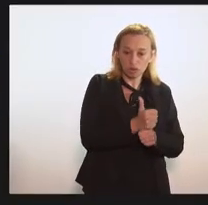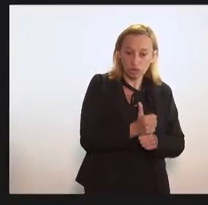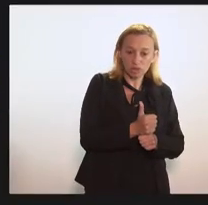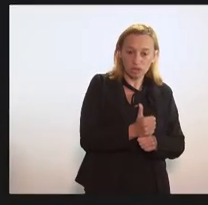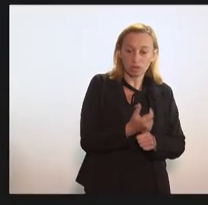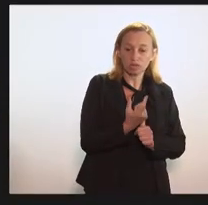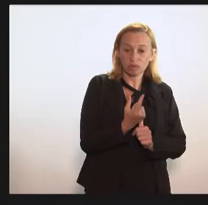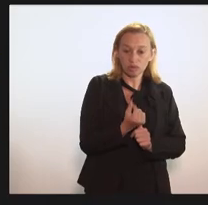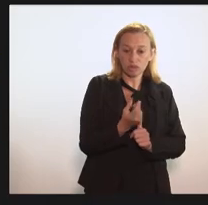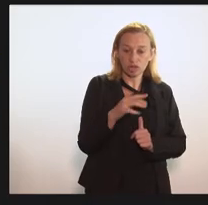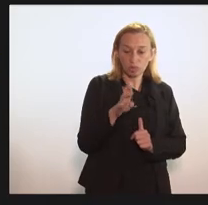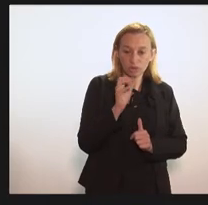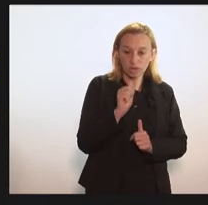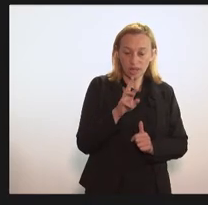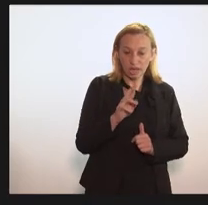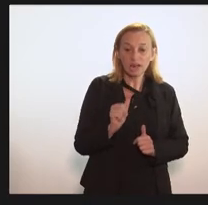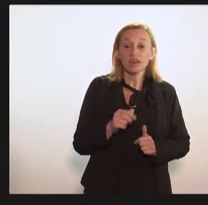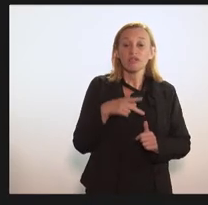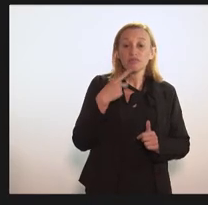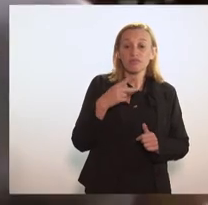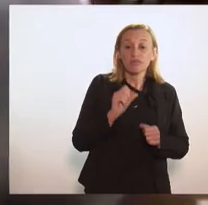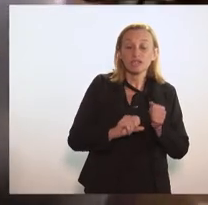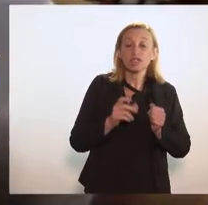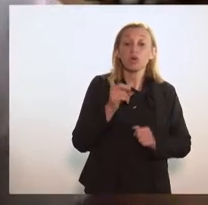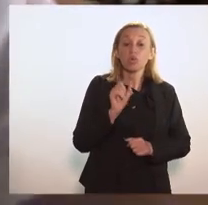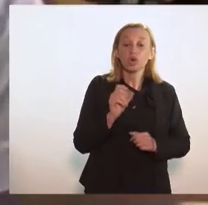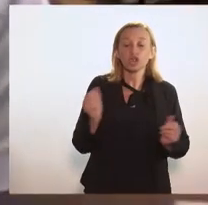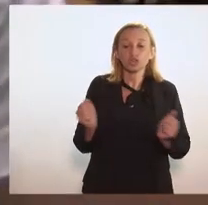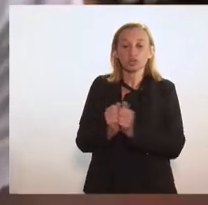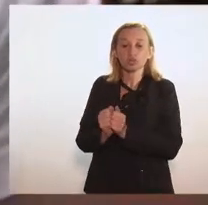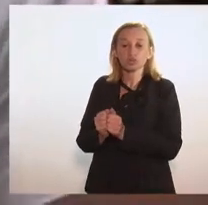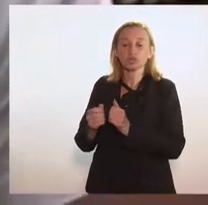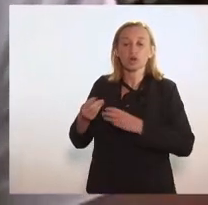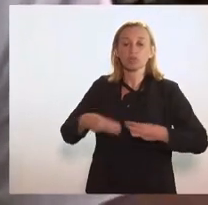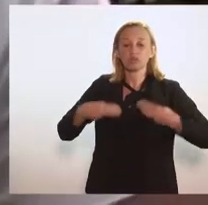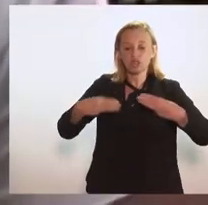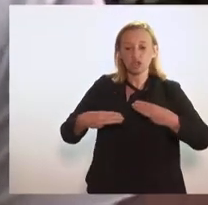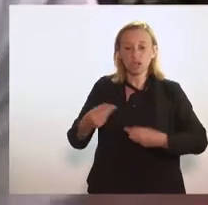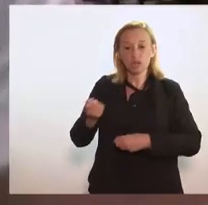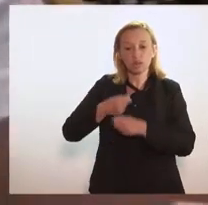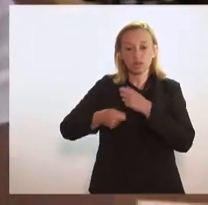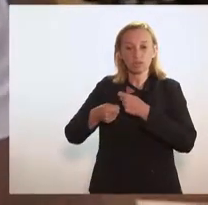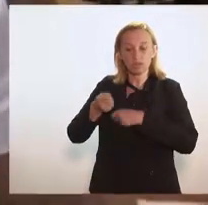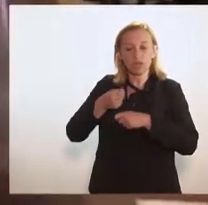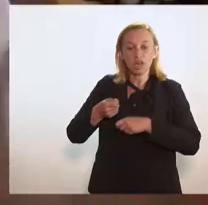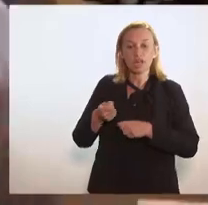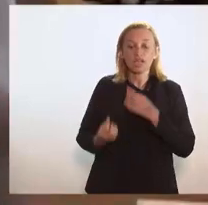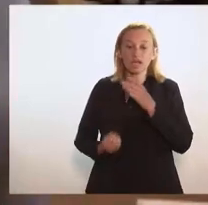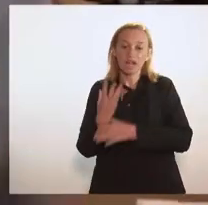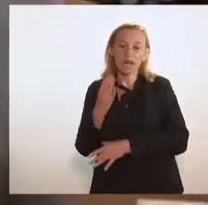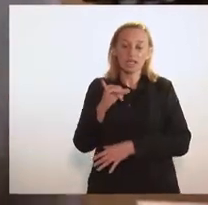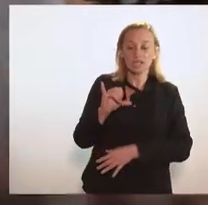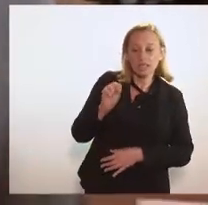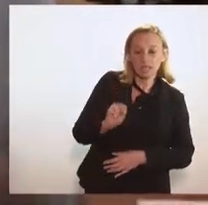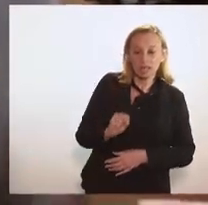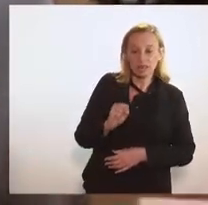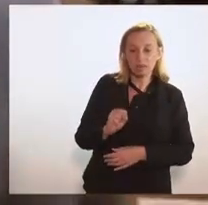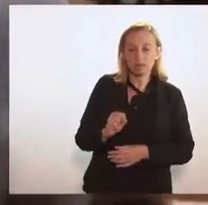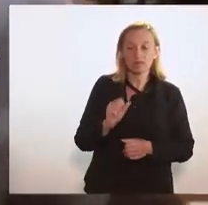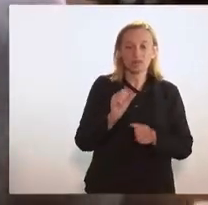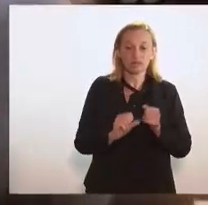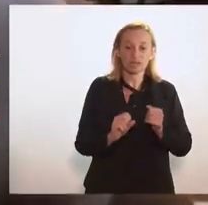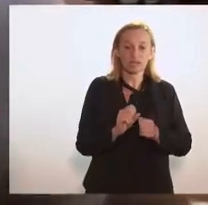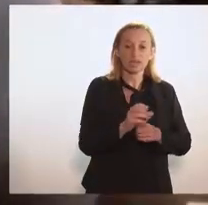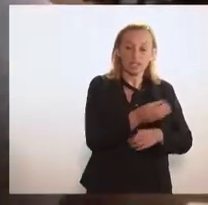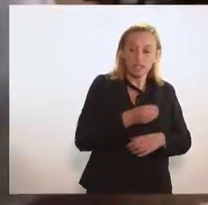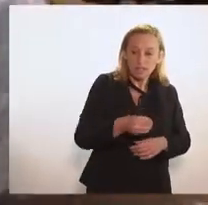a gente precisa fazer o Misterio da economia é criar uma ncm que faça a correspondência a